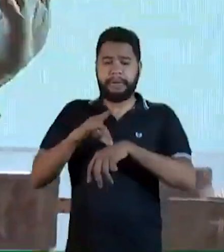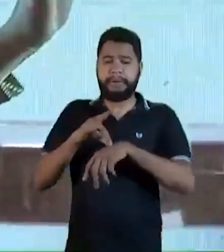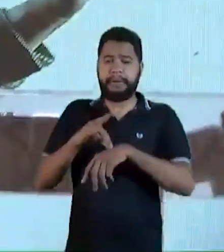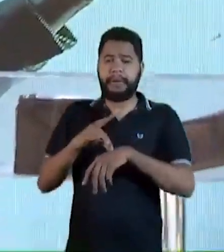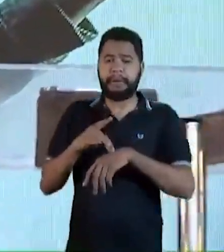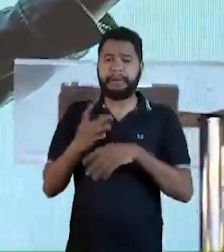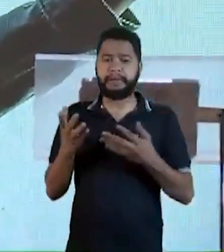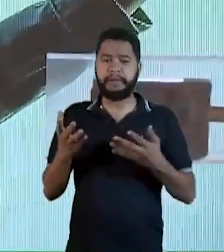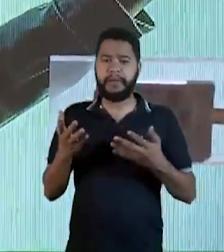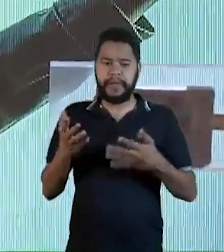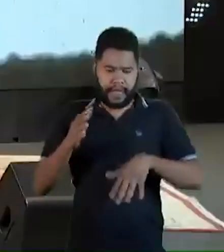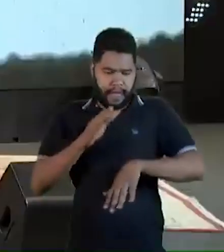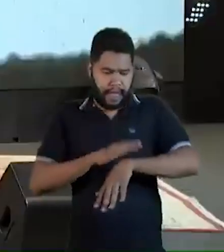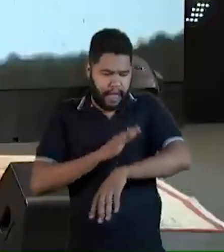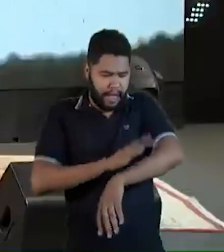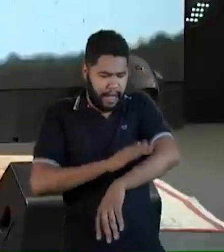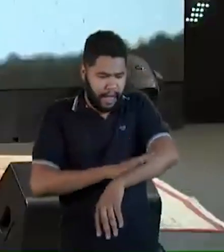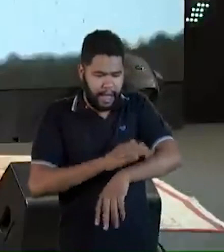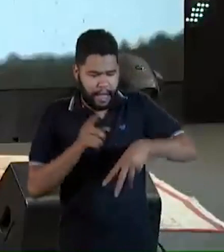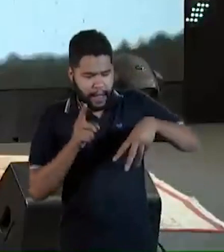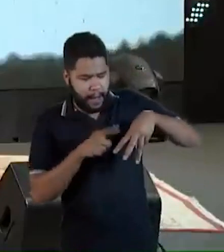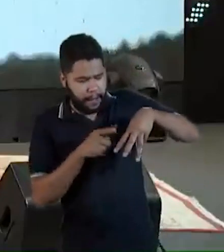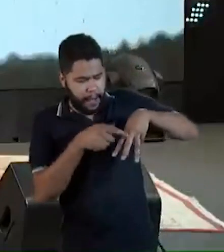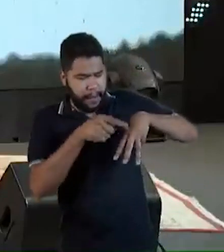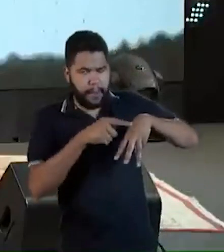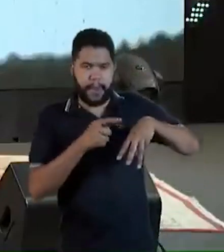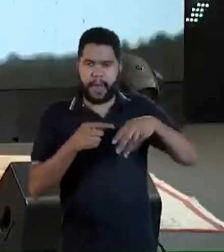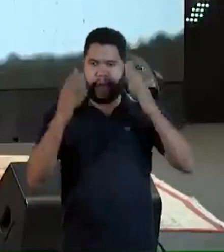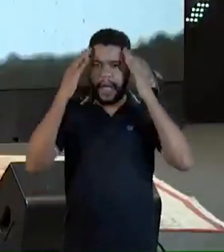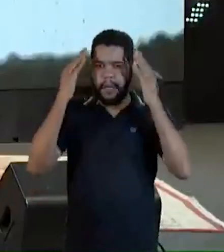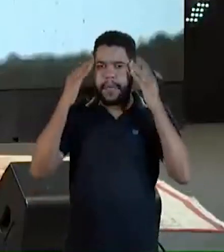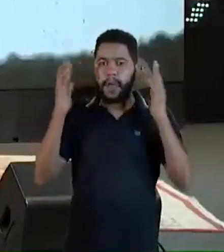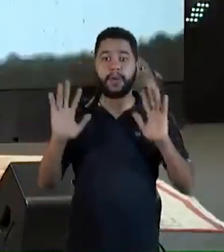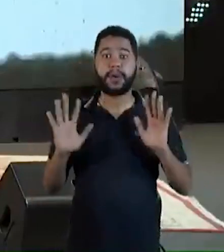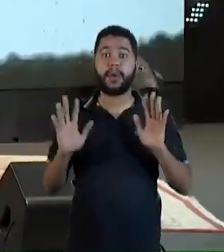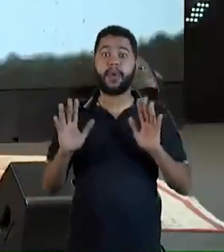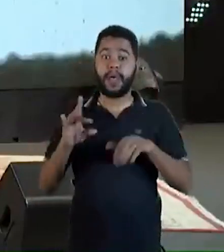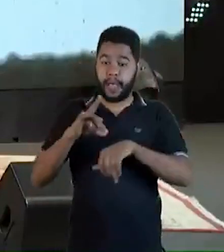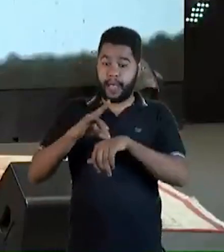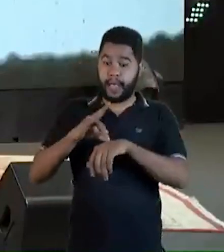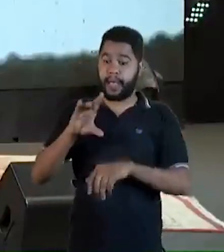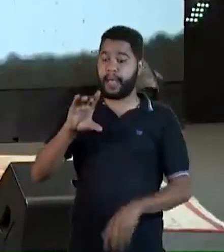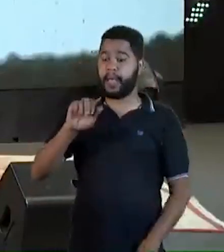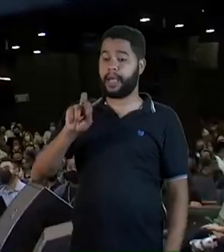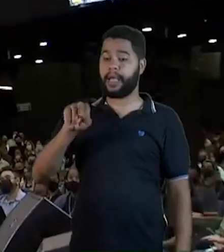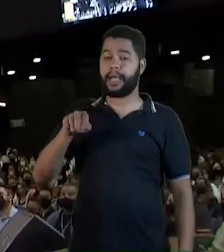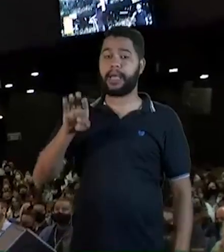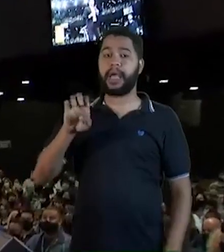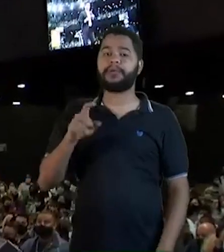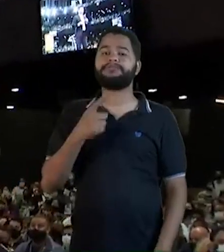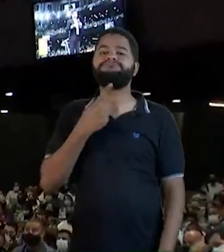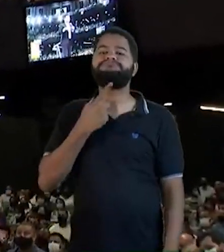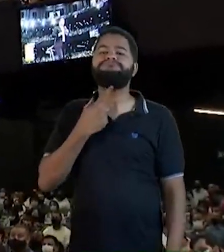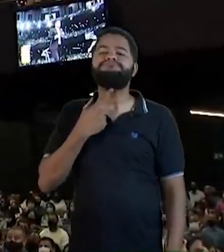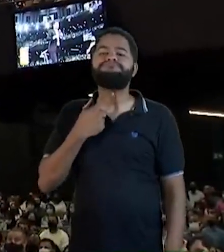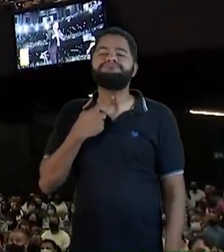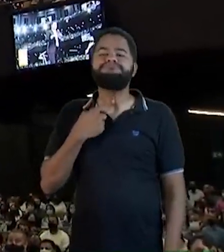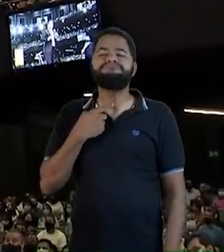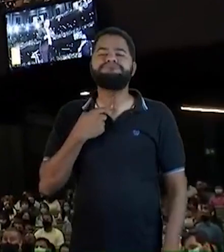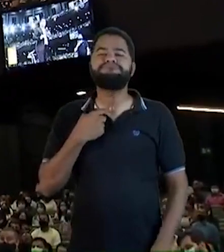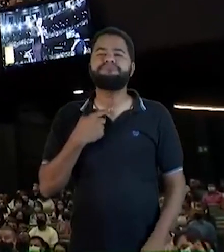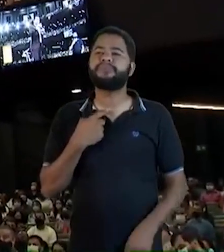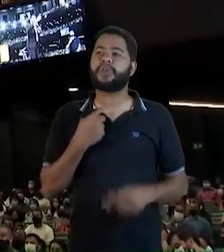carne carne não é batata da perna mão cabelo carne no novo testamento é os desejos